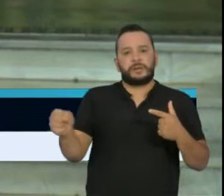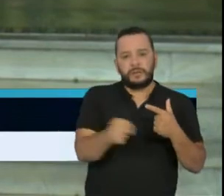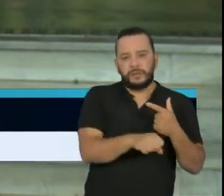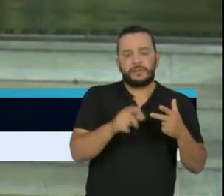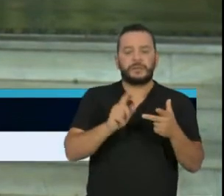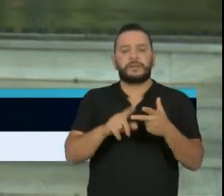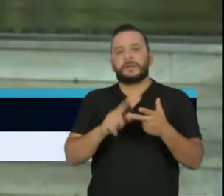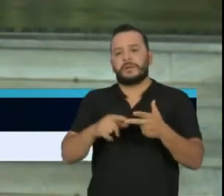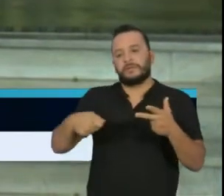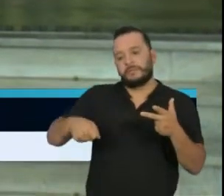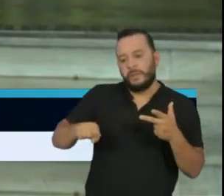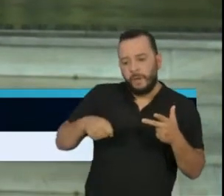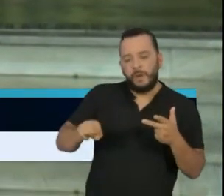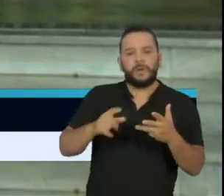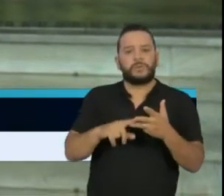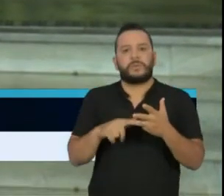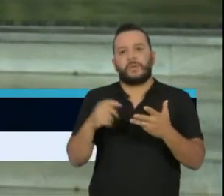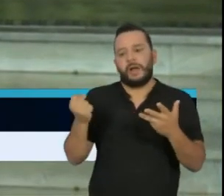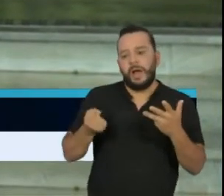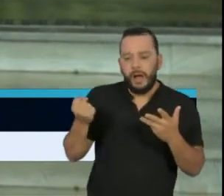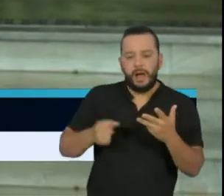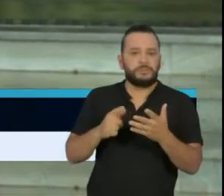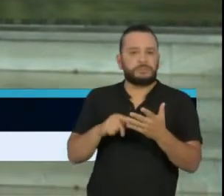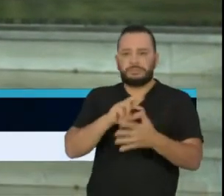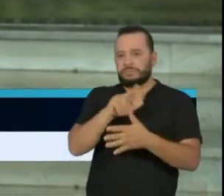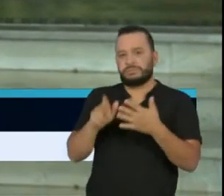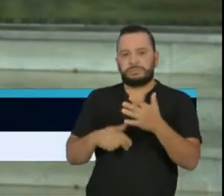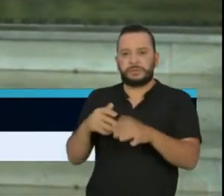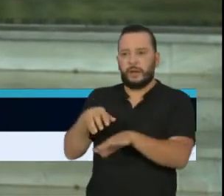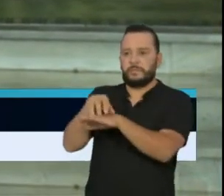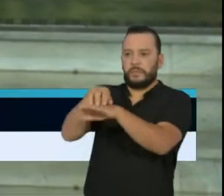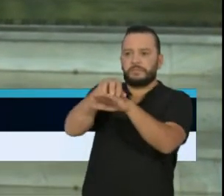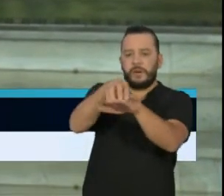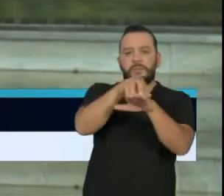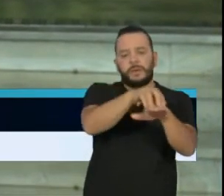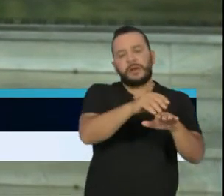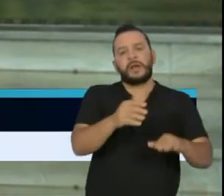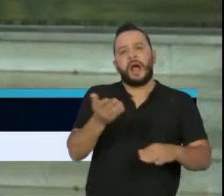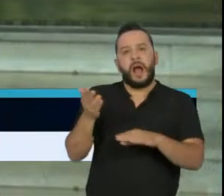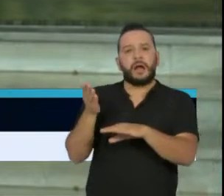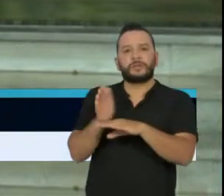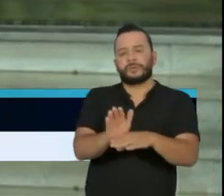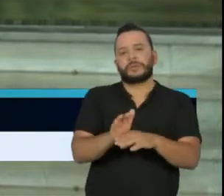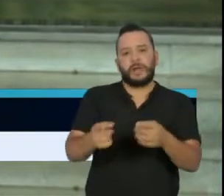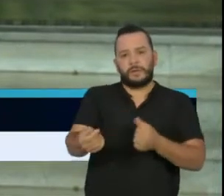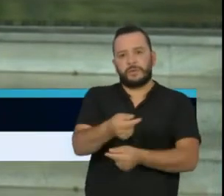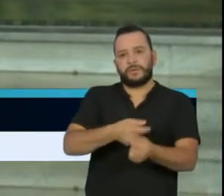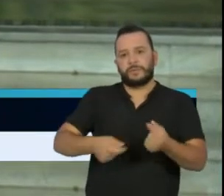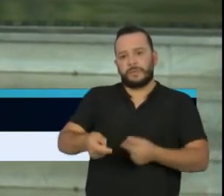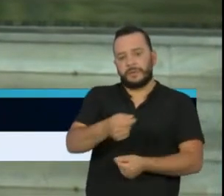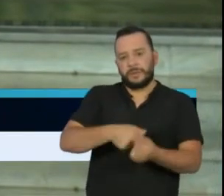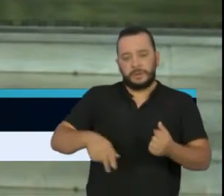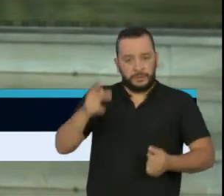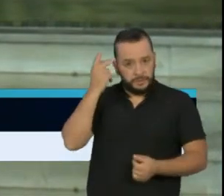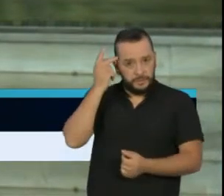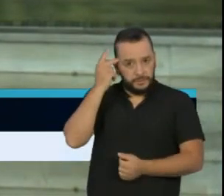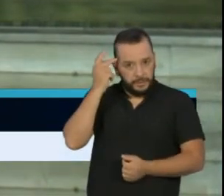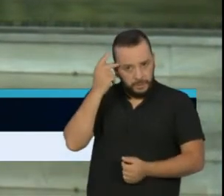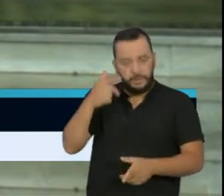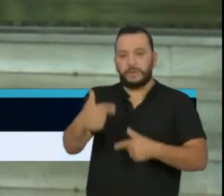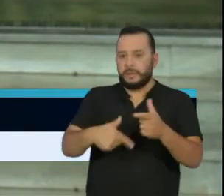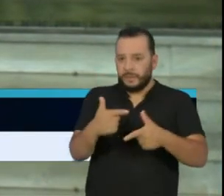motocicletas e que ajudam a economia do estado de São Paulo a se manter ativa, principalmente nas áreas básicas